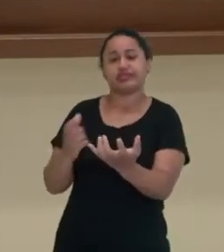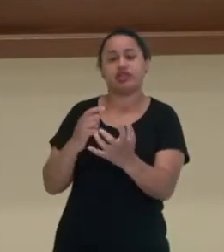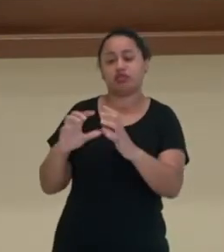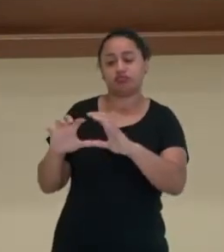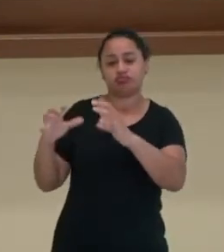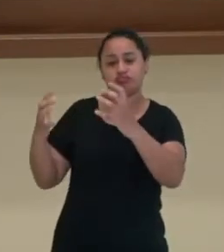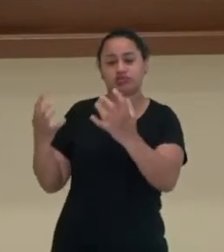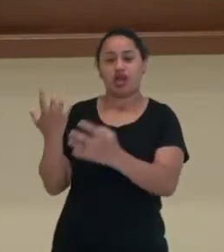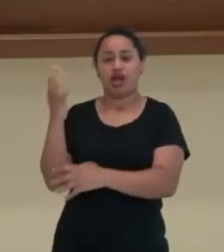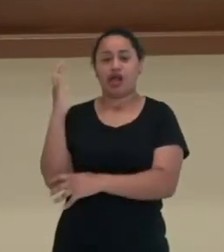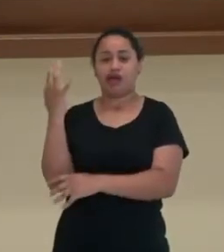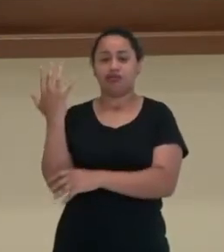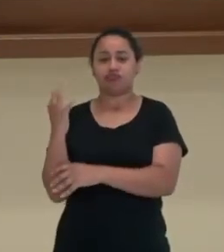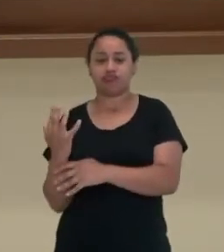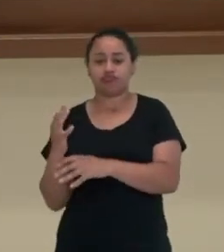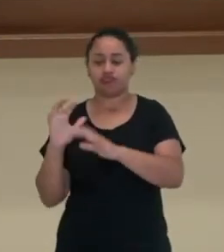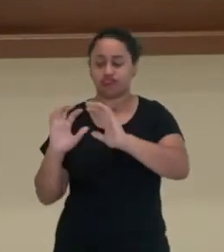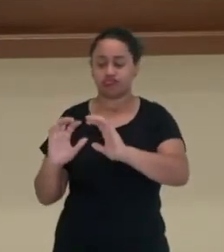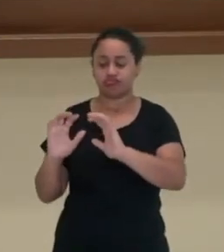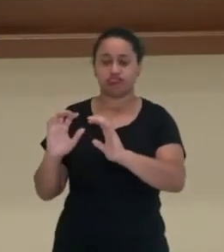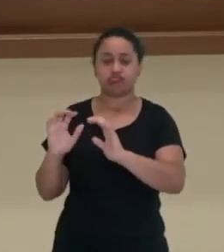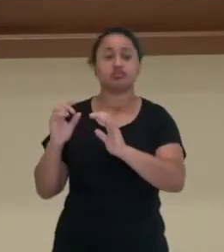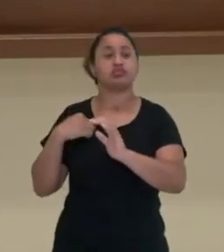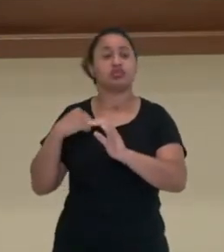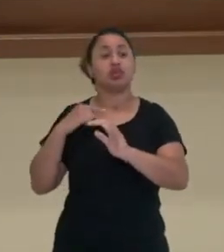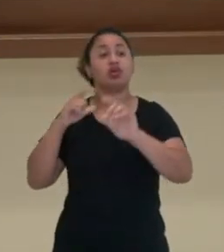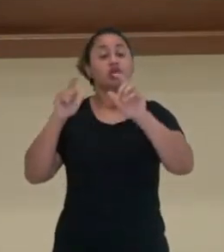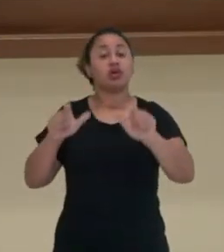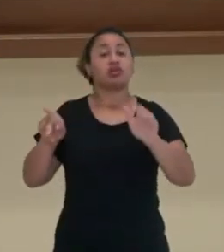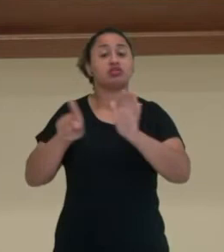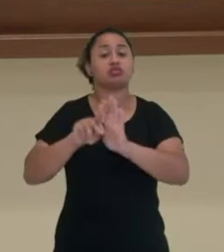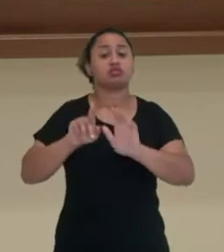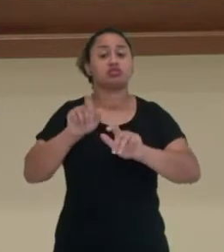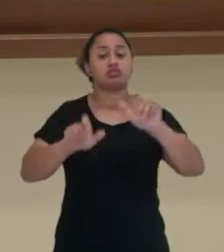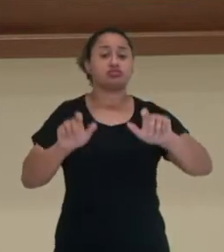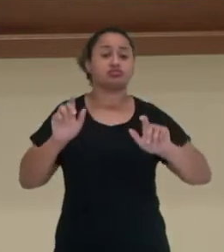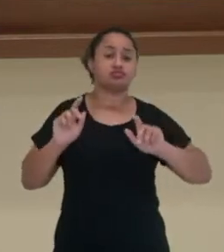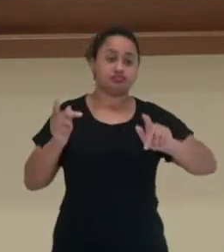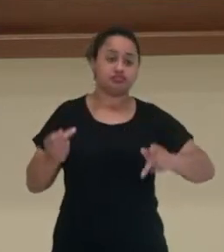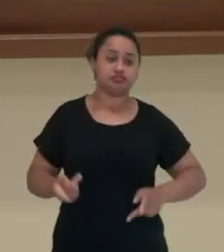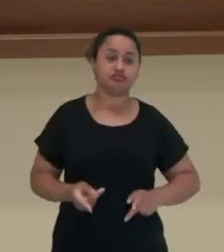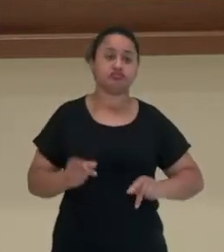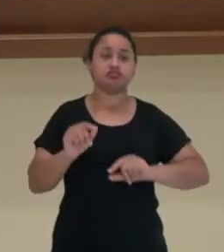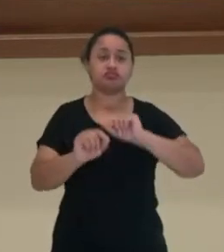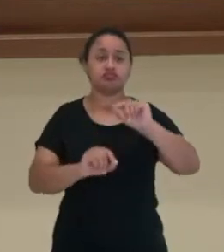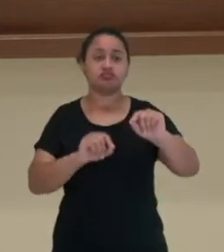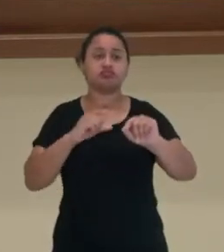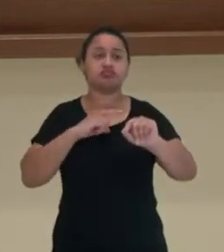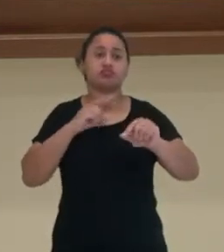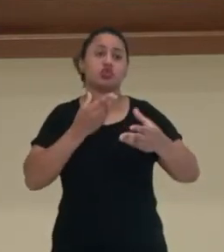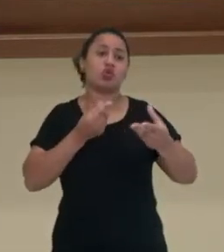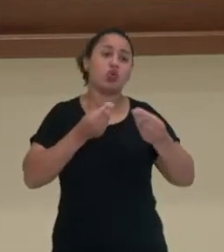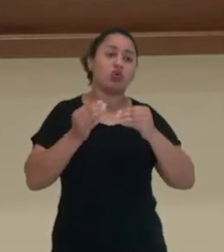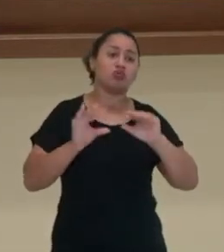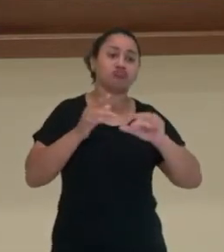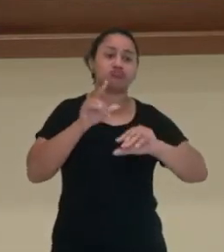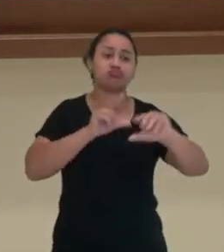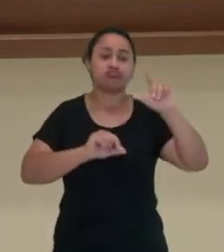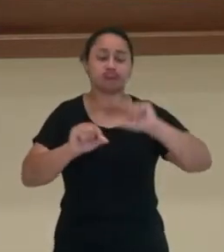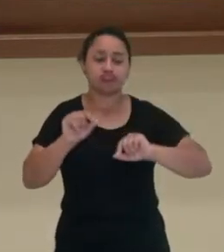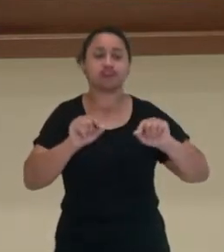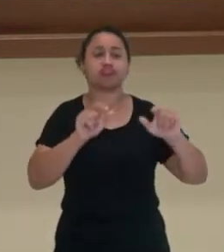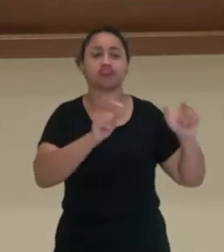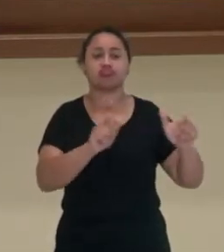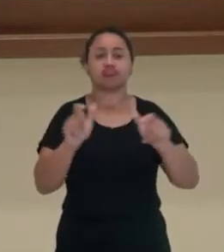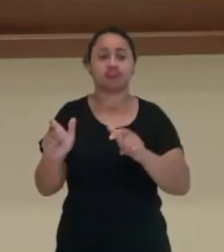e tudo mais, ali foi o ambiente para o ser humano. Pressões seletivas nesses dois